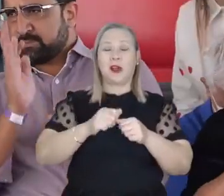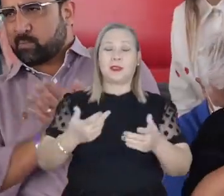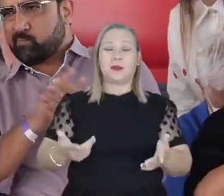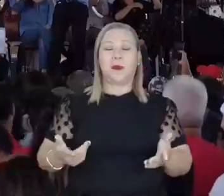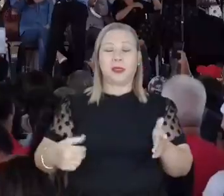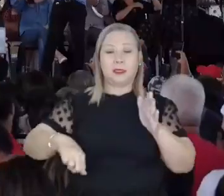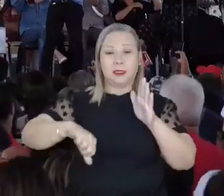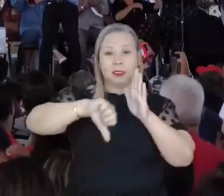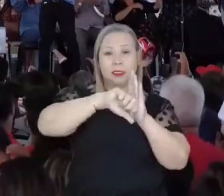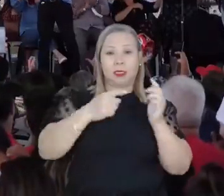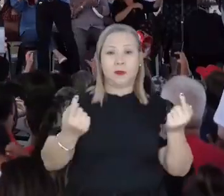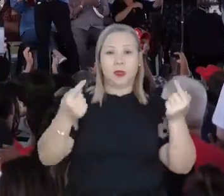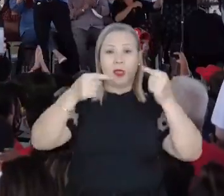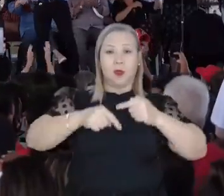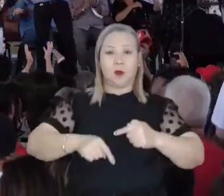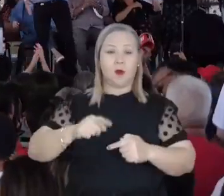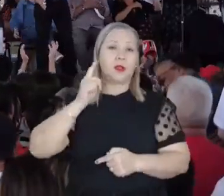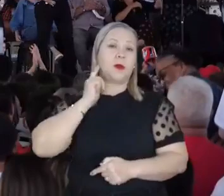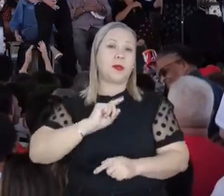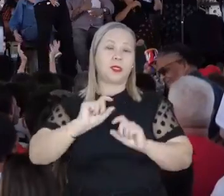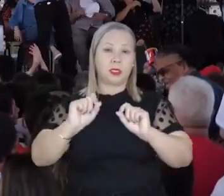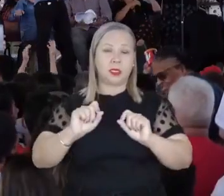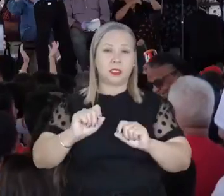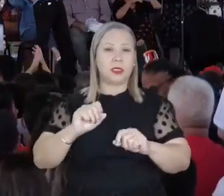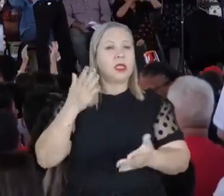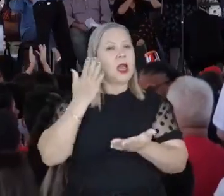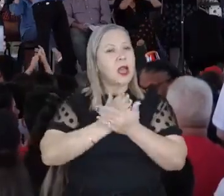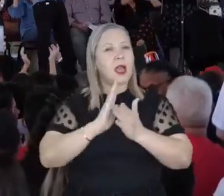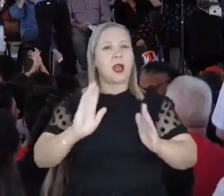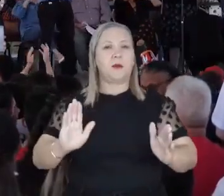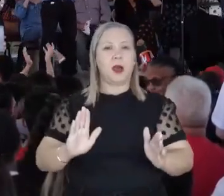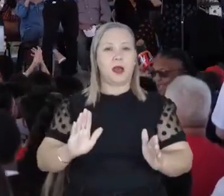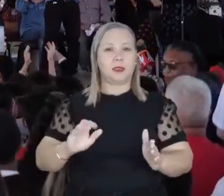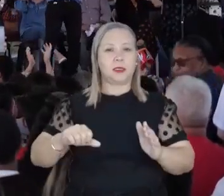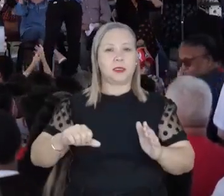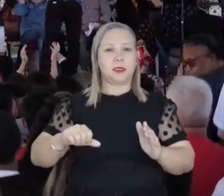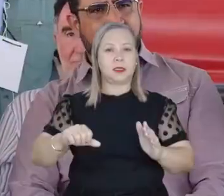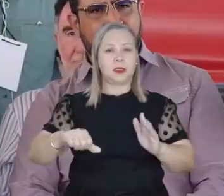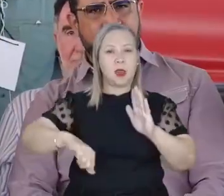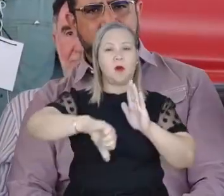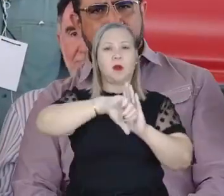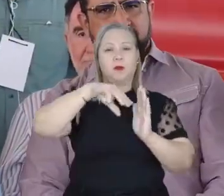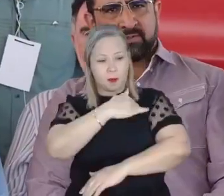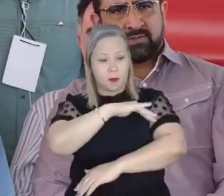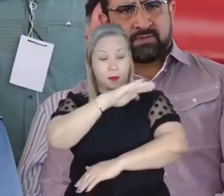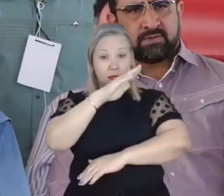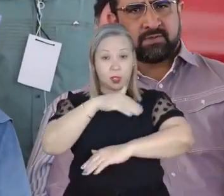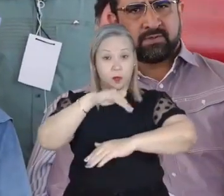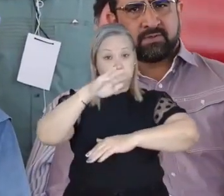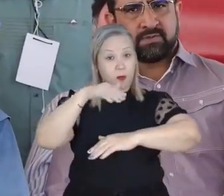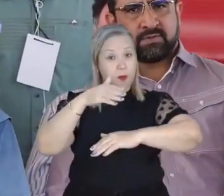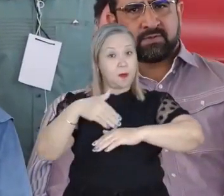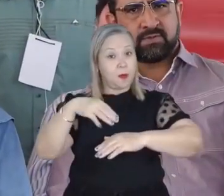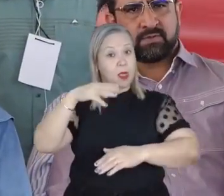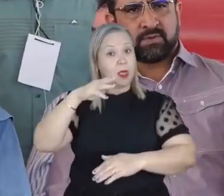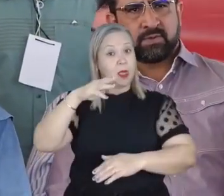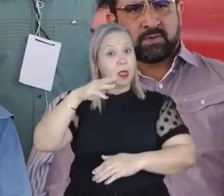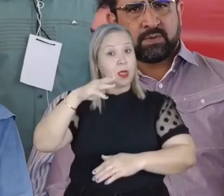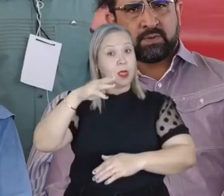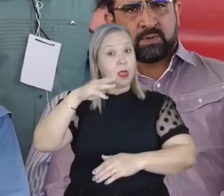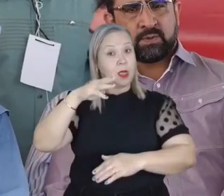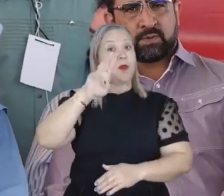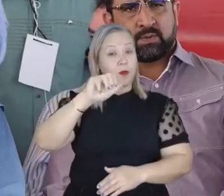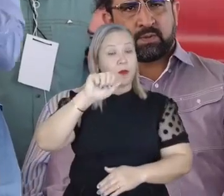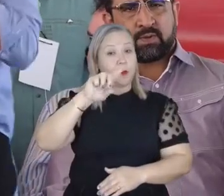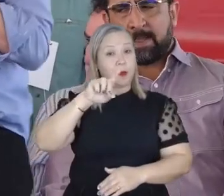de Brumadinho, basta o crime de Mariana, que mataram vários trabalhadores. Nós não podemos